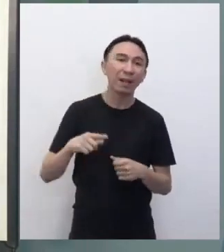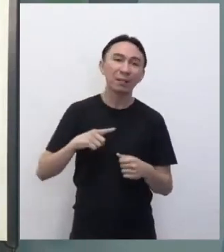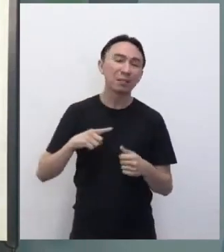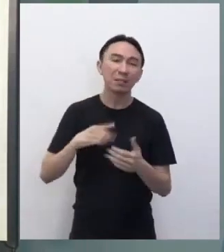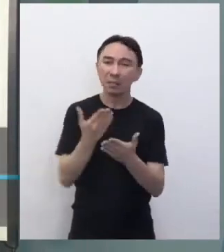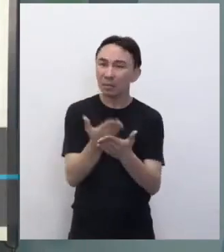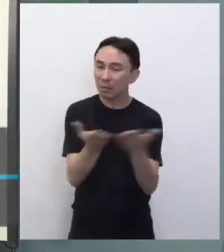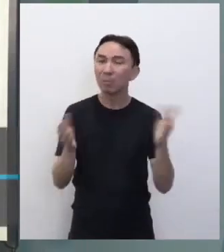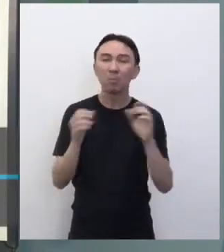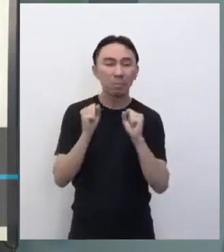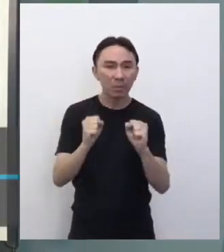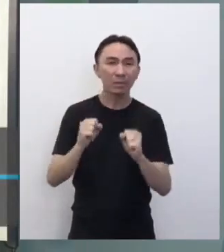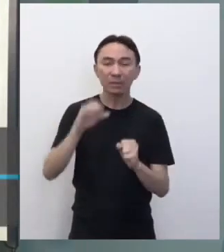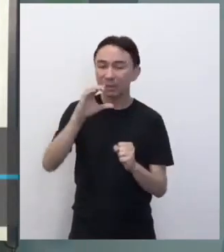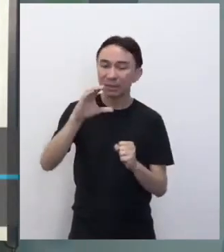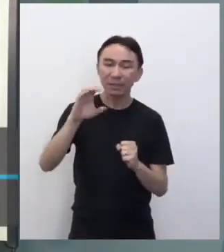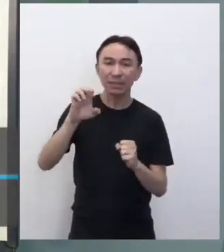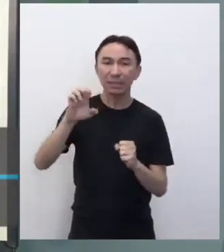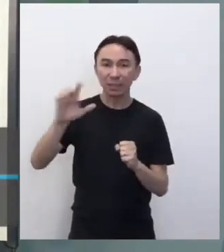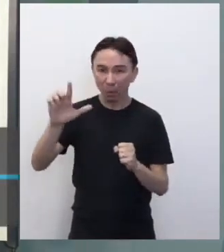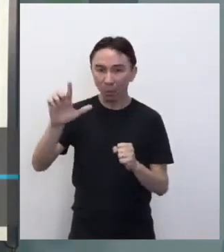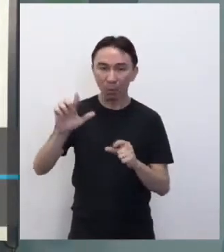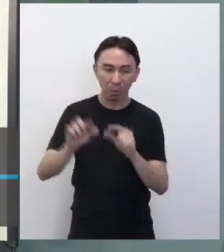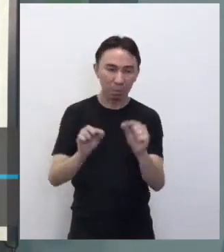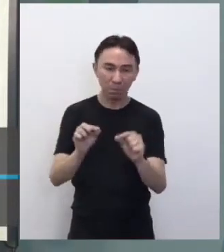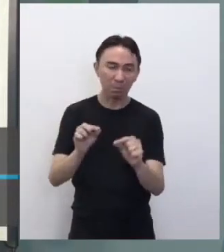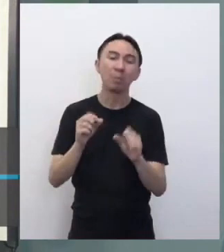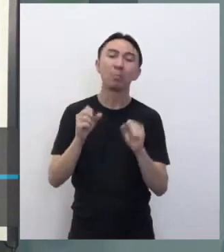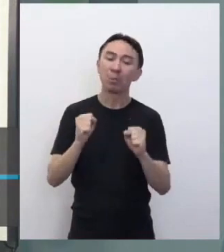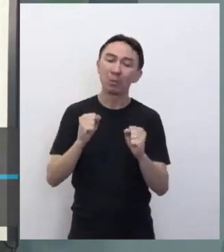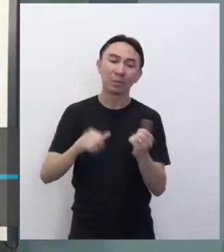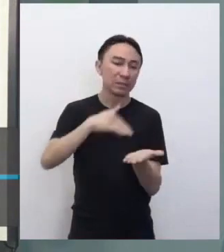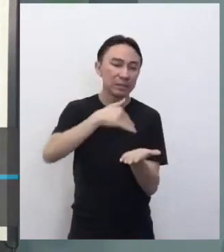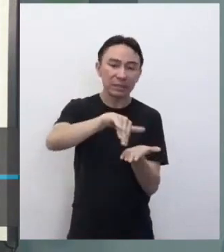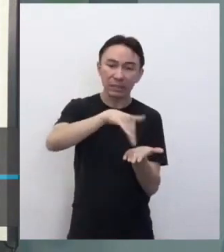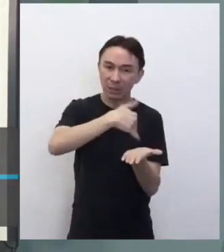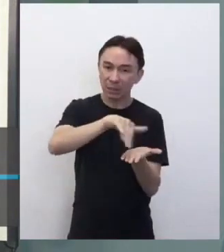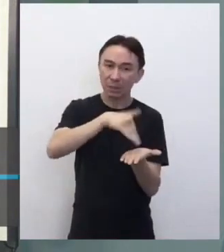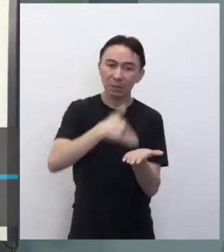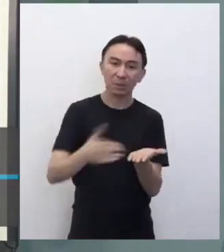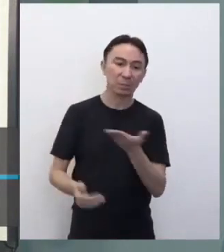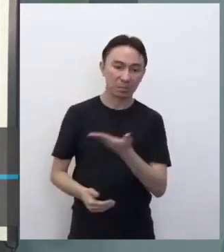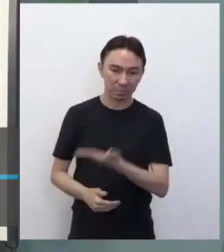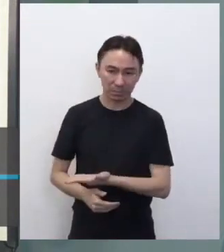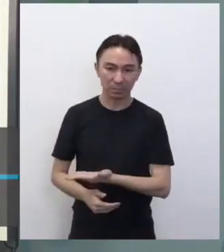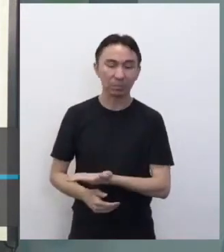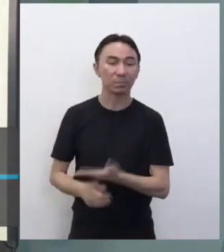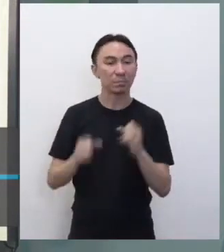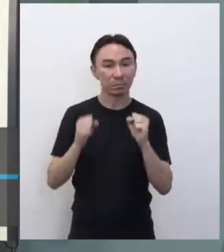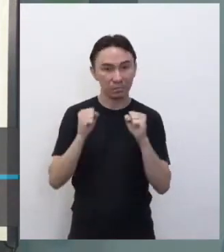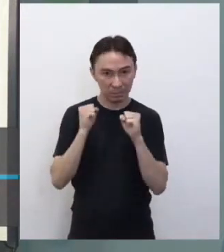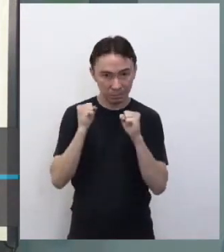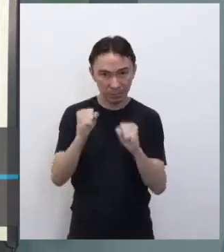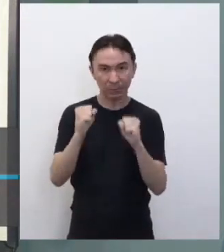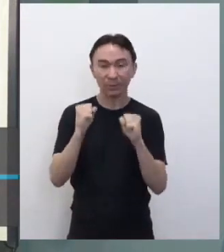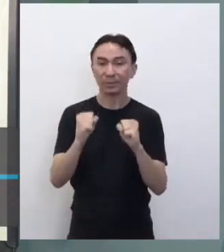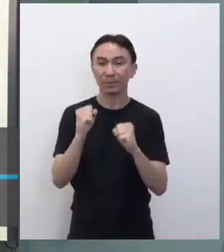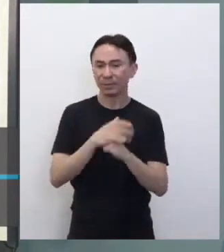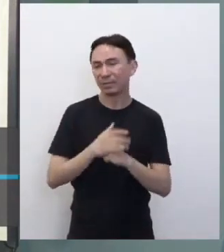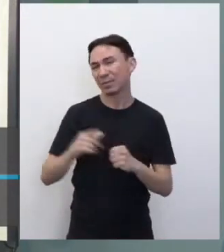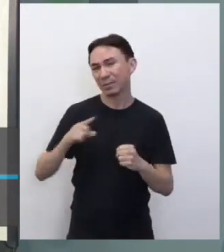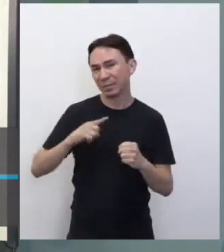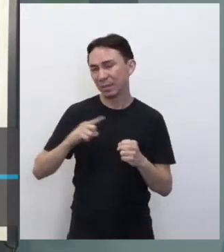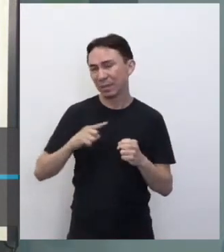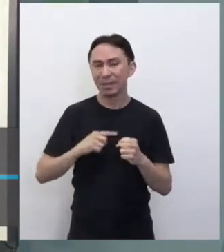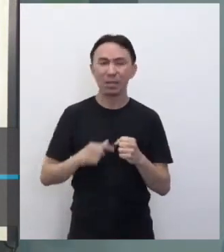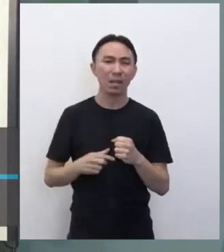acessar via sede, né? Entra lá na sede e manifesta o seu interesse em estudar no CEL. Lembrando que a gente tem vários